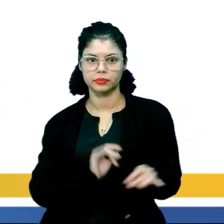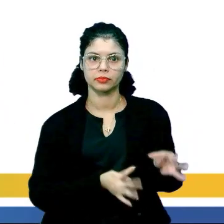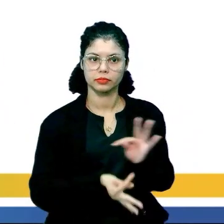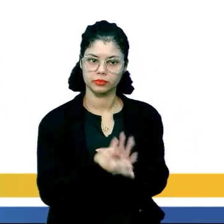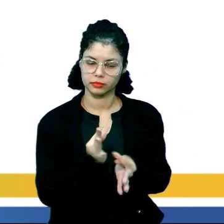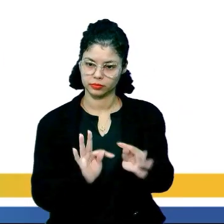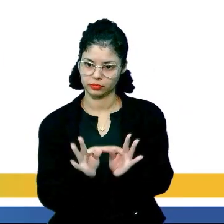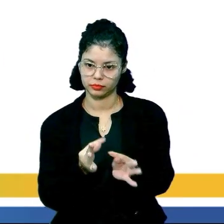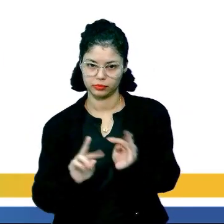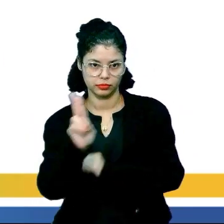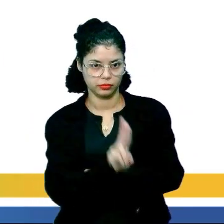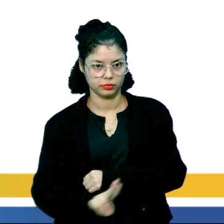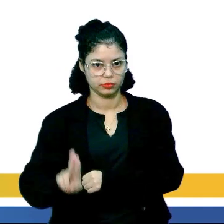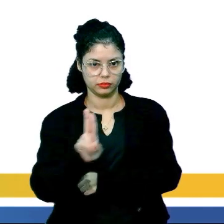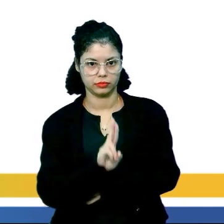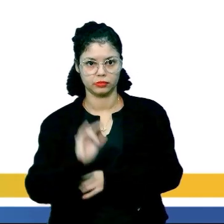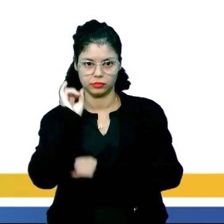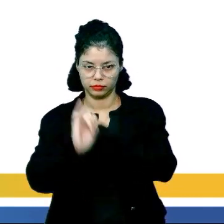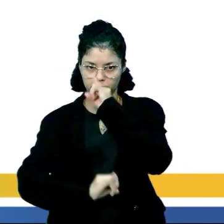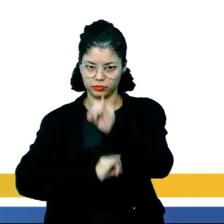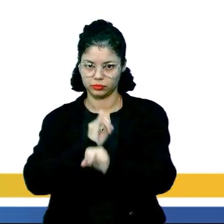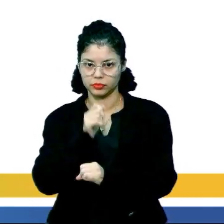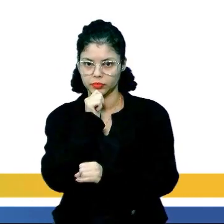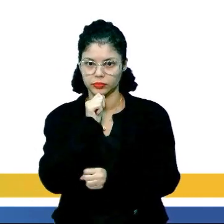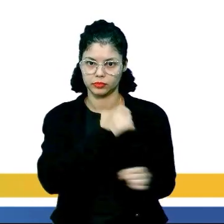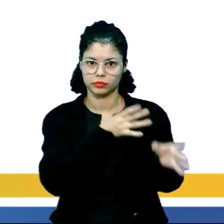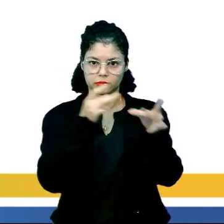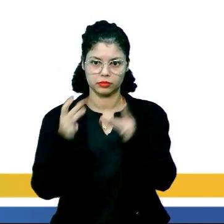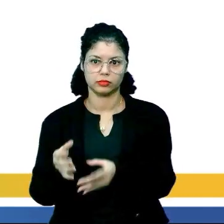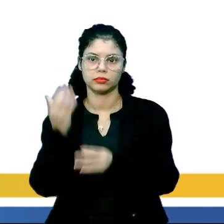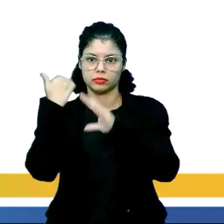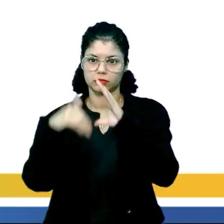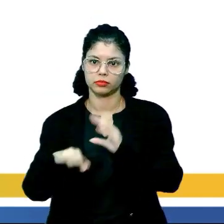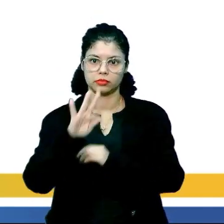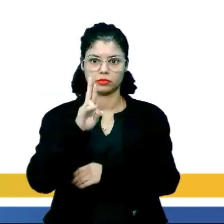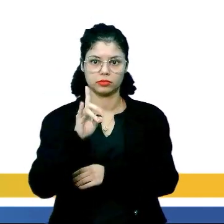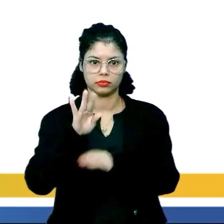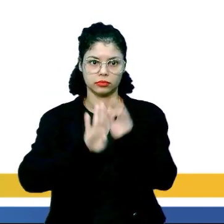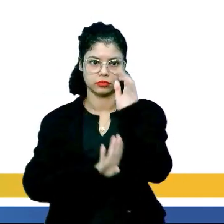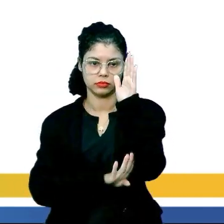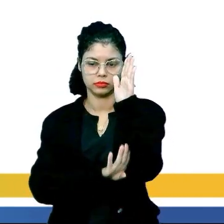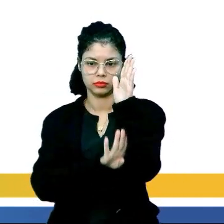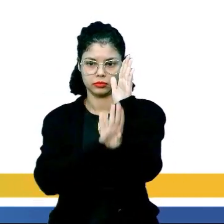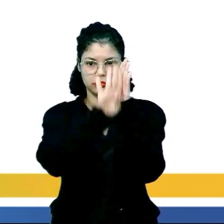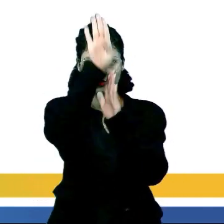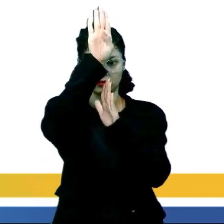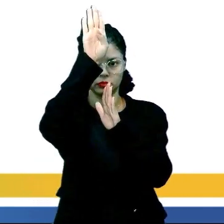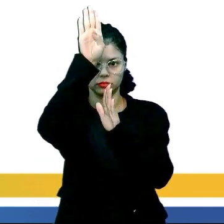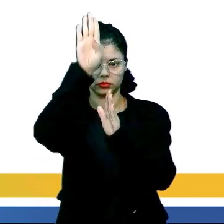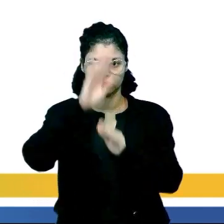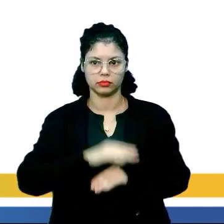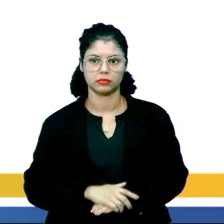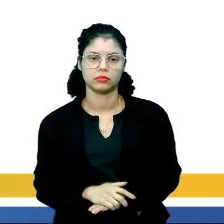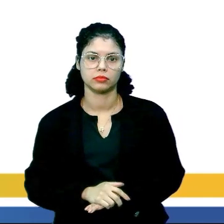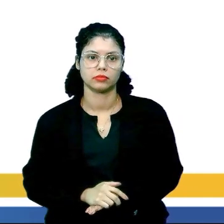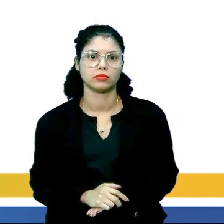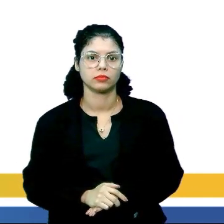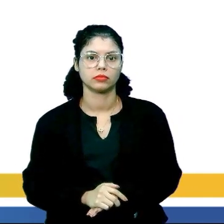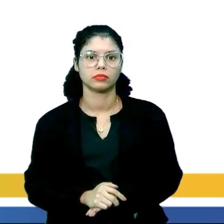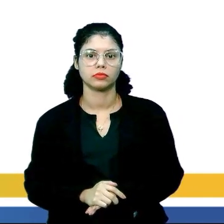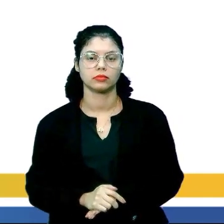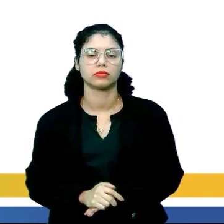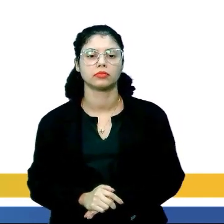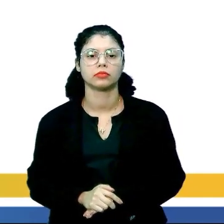seguinte: o uso da informática para os fins comerciais, com o lançamento da IBM e